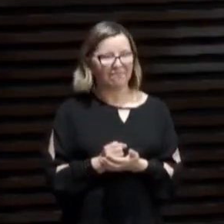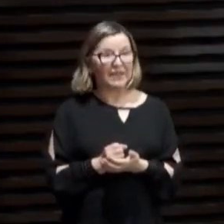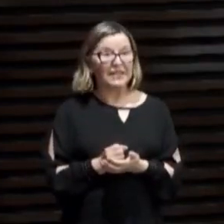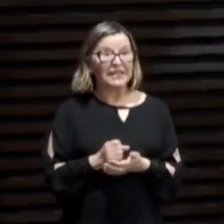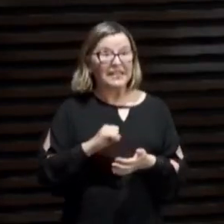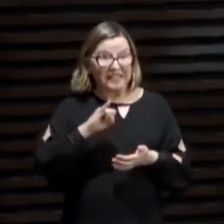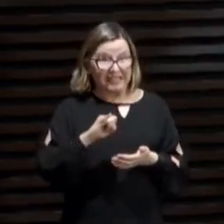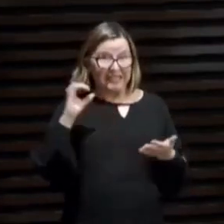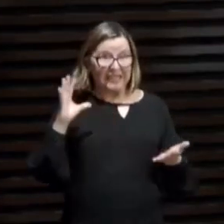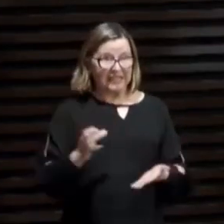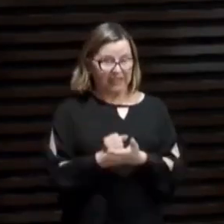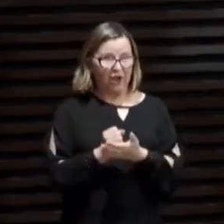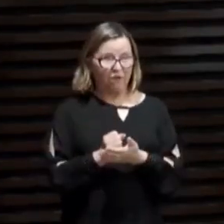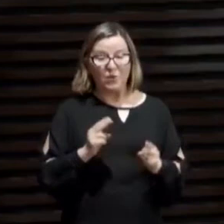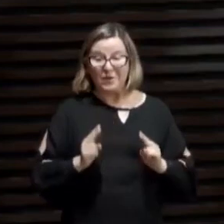salvo, sempre salvo.